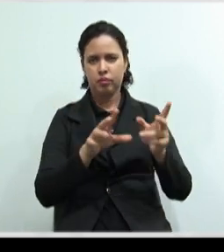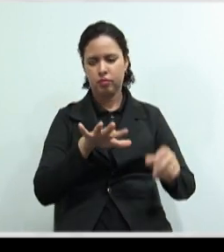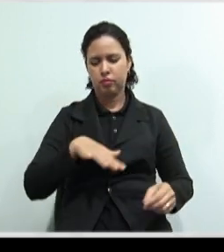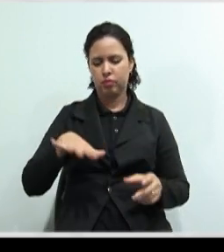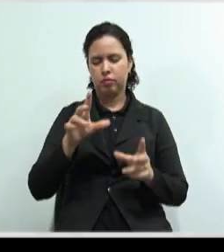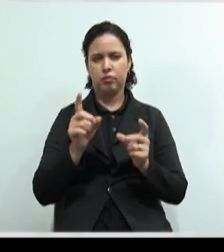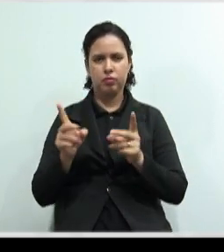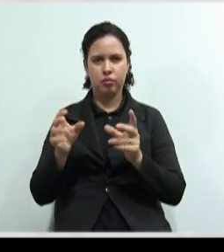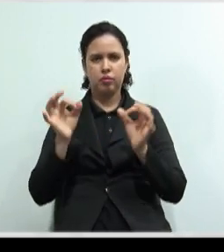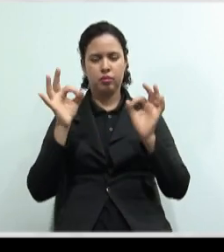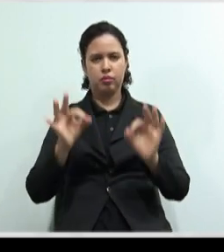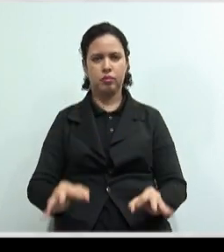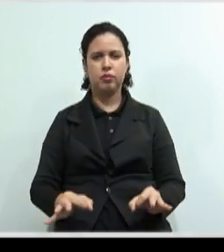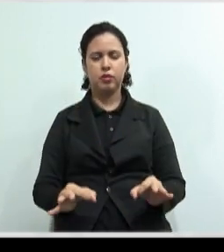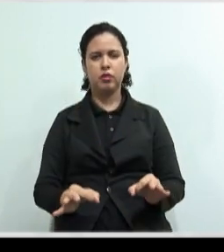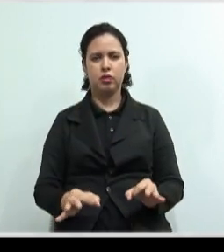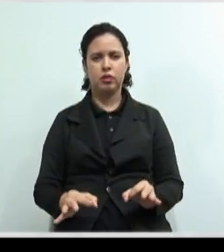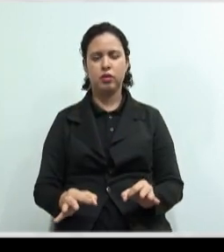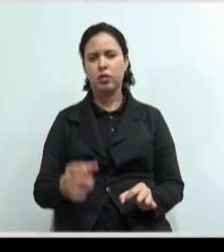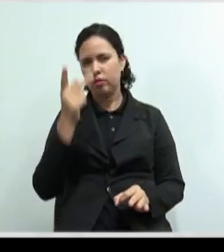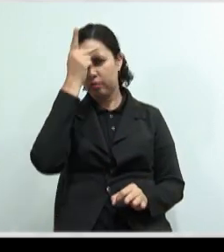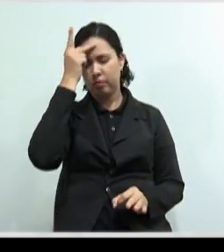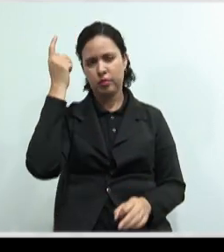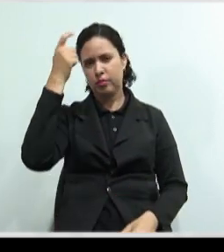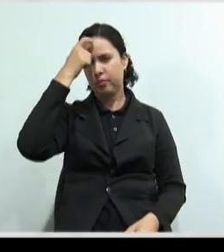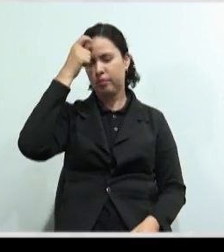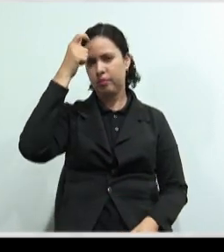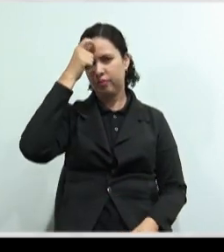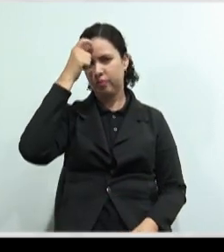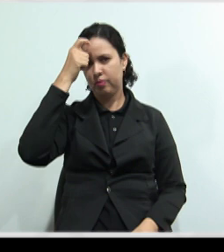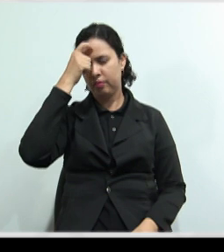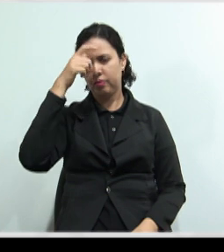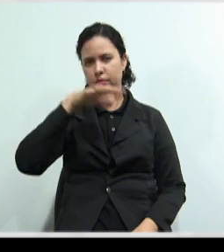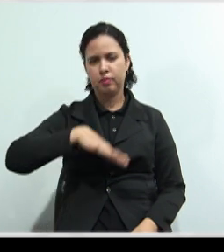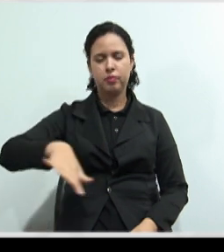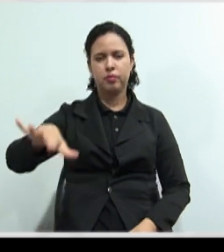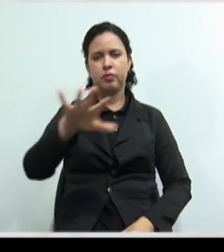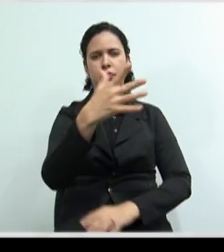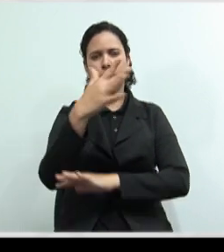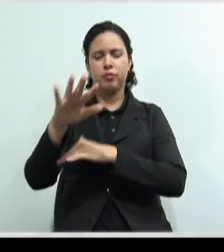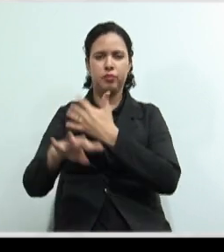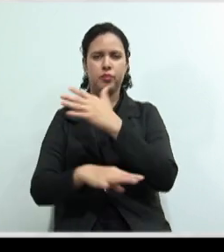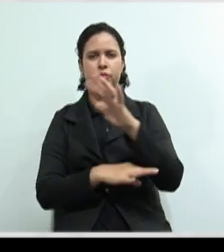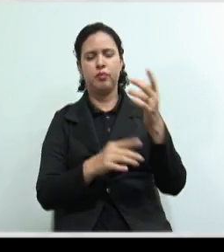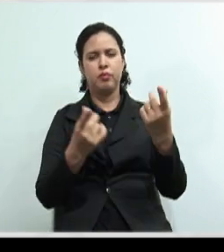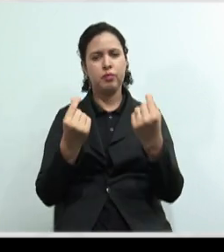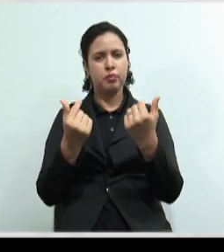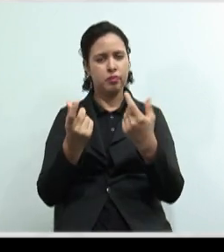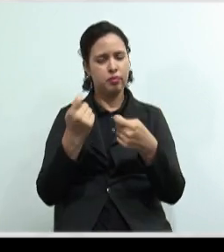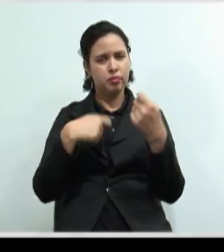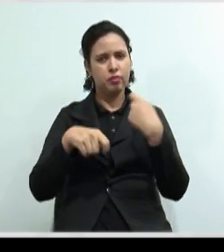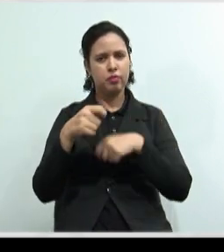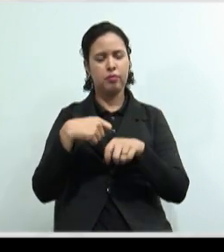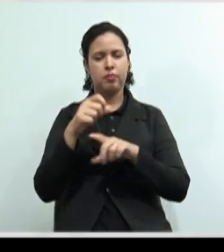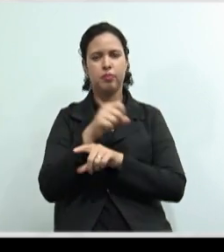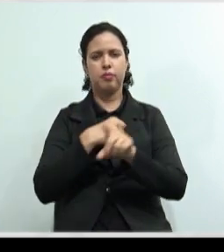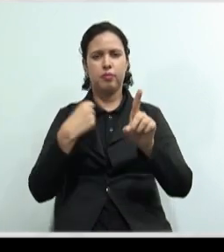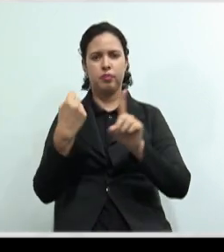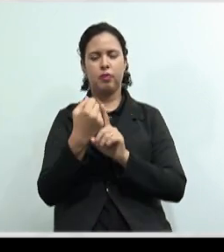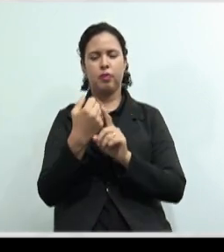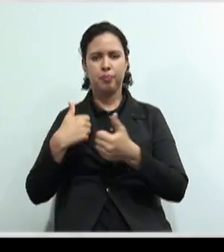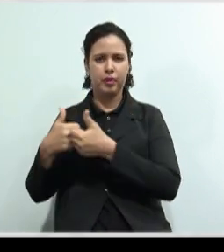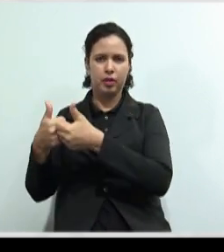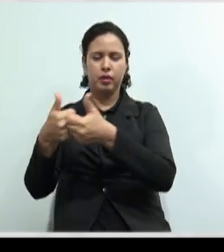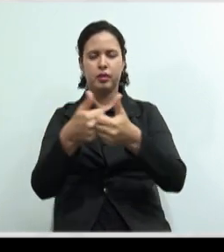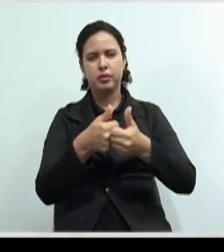consumidores conscientes da situação ambiental, da situação econômica e social da região onde vivem. Quando a gente vai discutir, então,